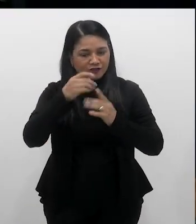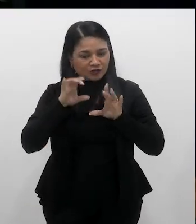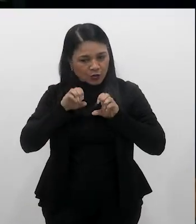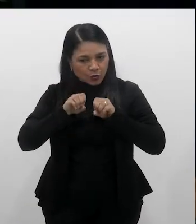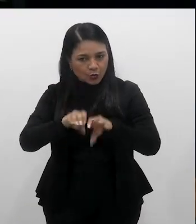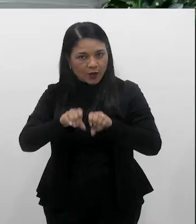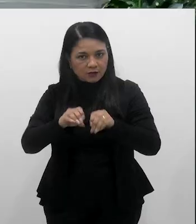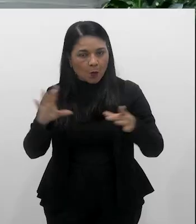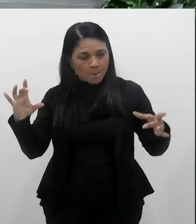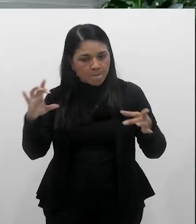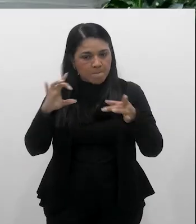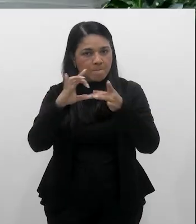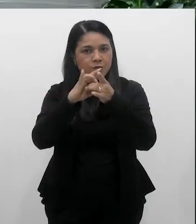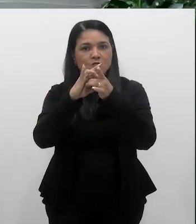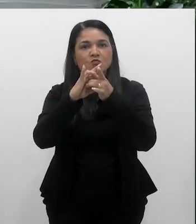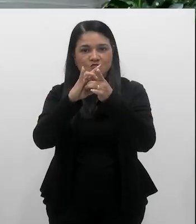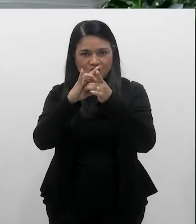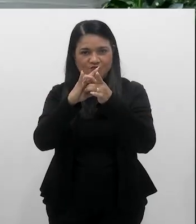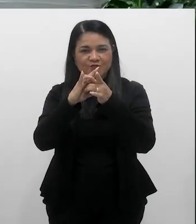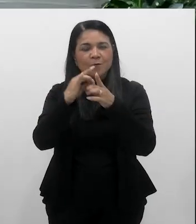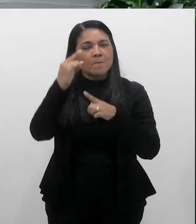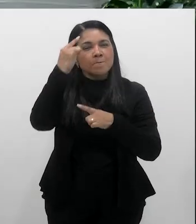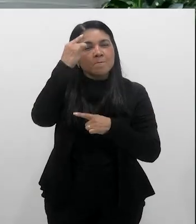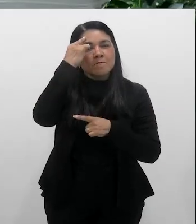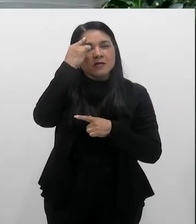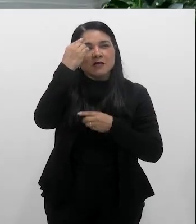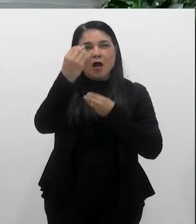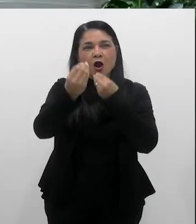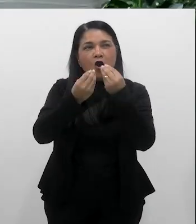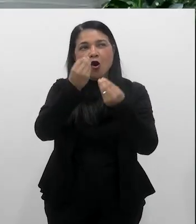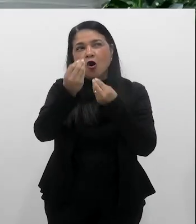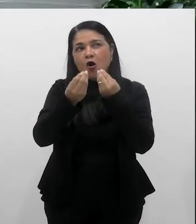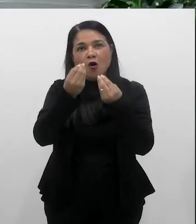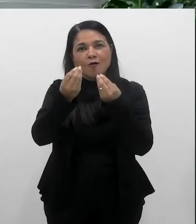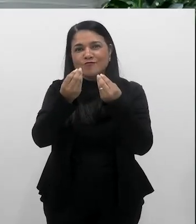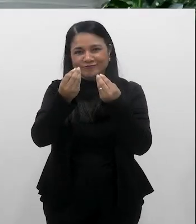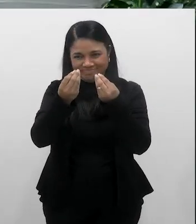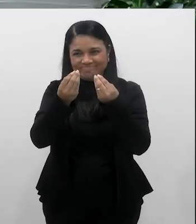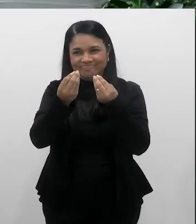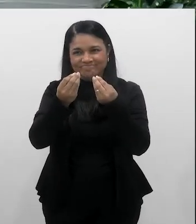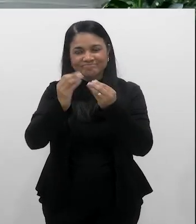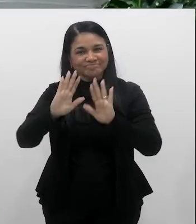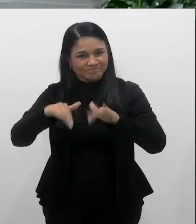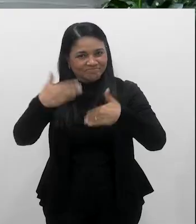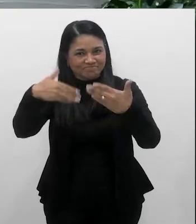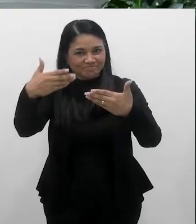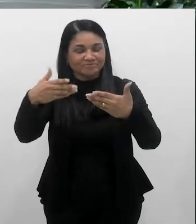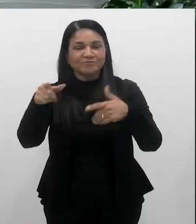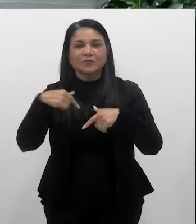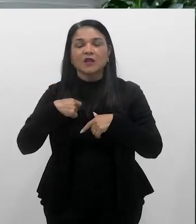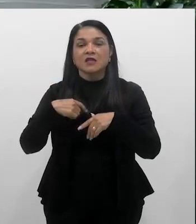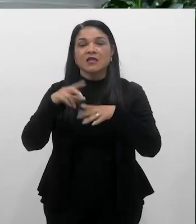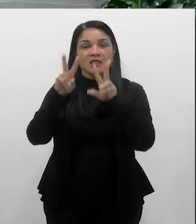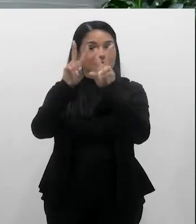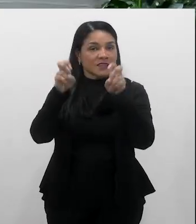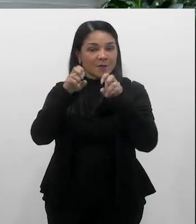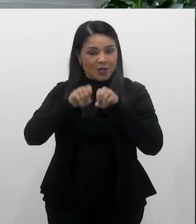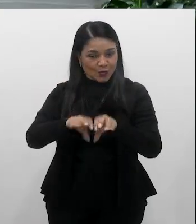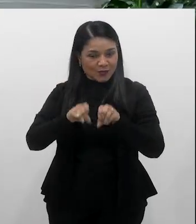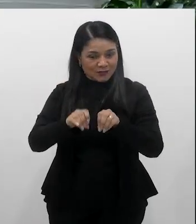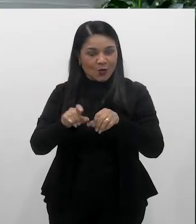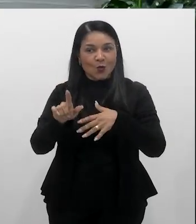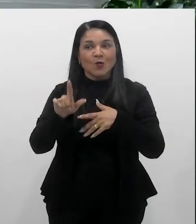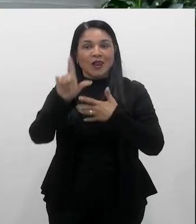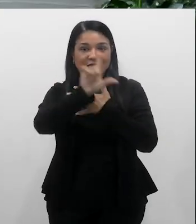trabalhando conjuntamente, né, para poder pensar aí como Verdade. Com fazer certeza. acontecer. E a gente falando em educação, a gente vai